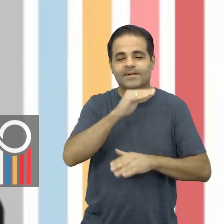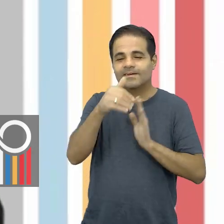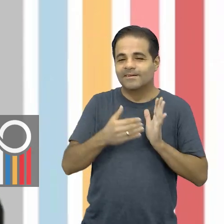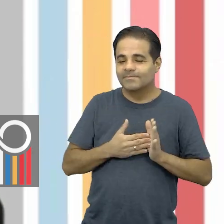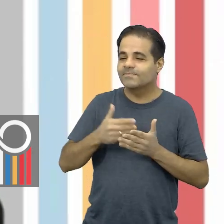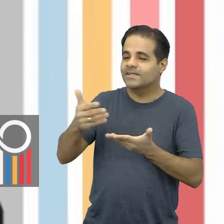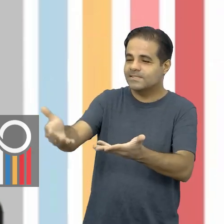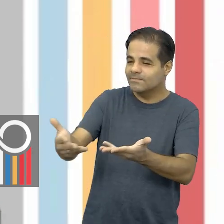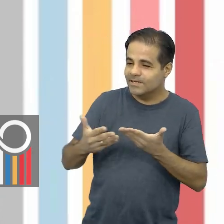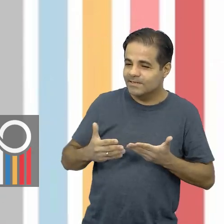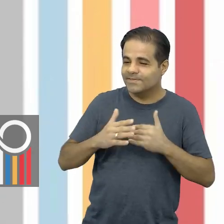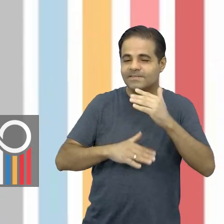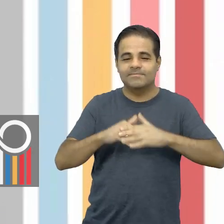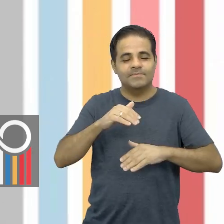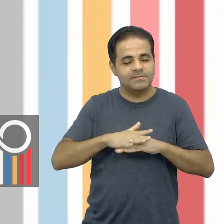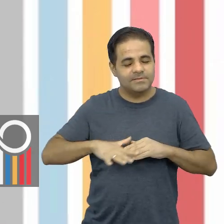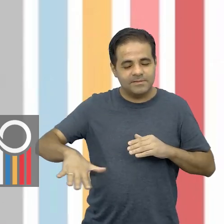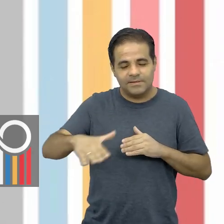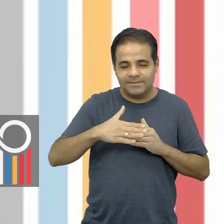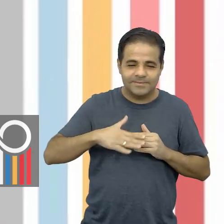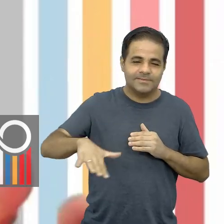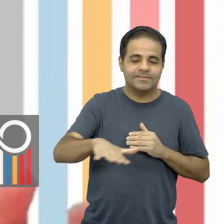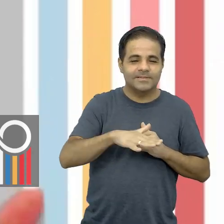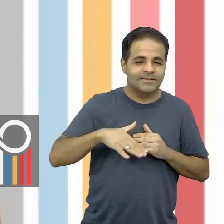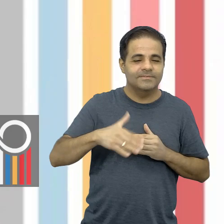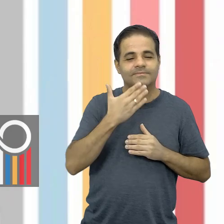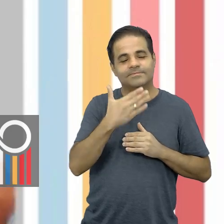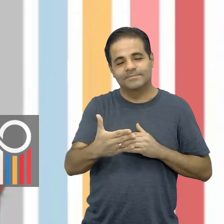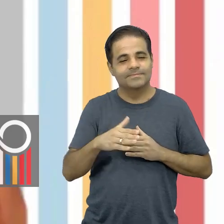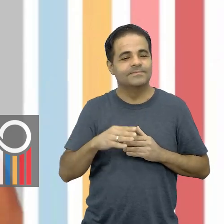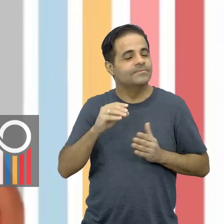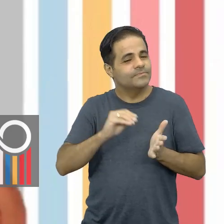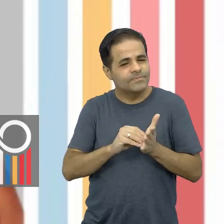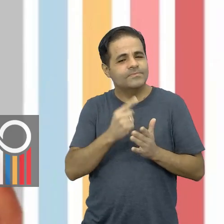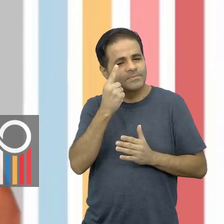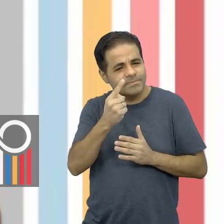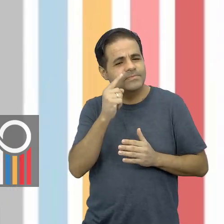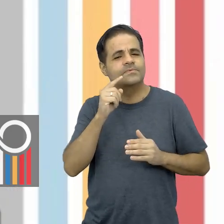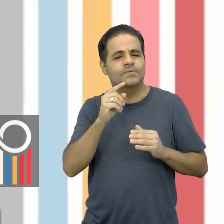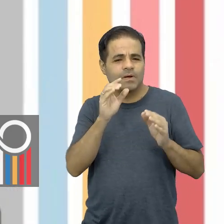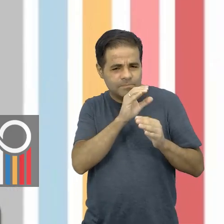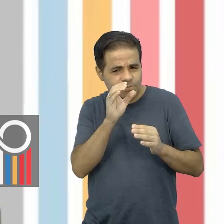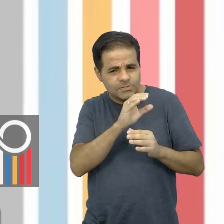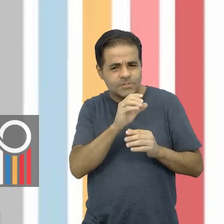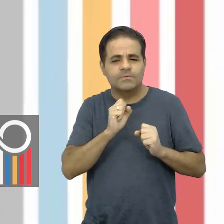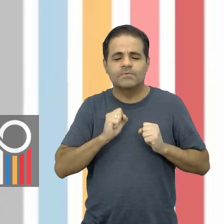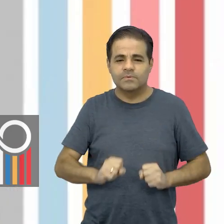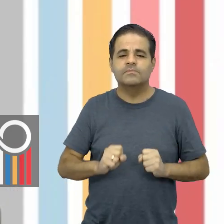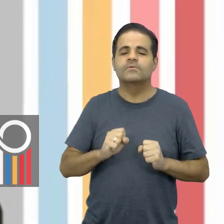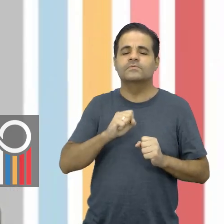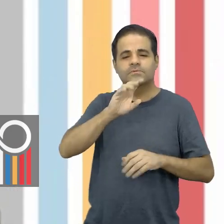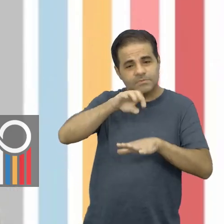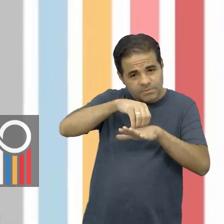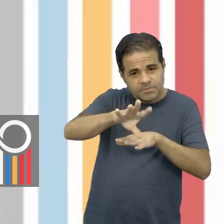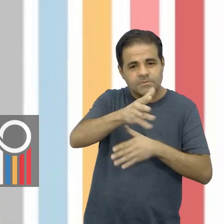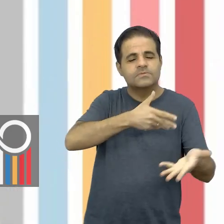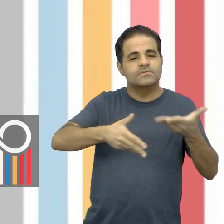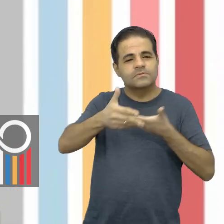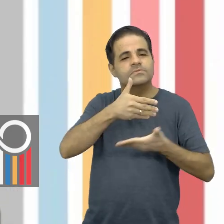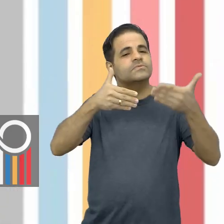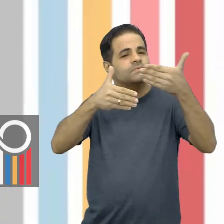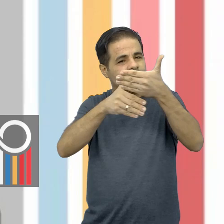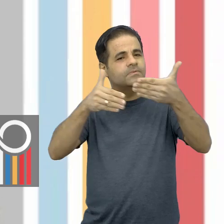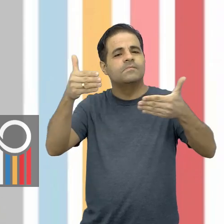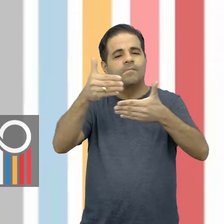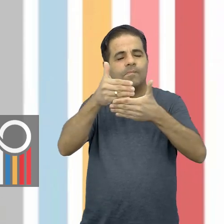uma vez muito bem-vindos. E eu vou pedir para vocês agora um instantinho só, para que eu possa, então, compartilhar minha tela